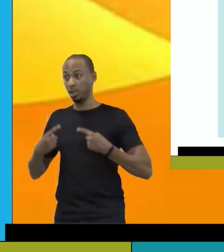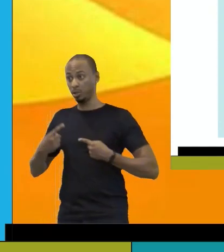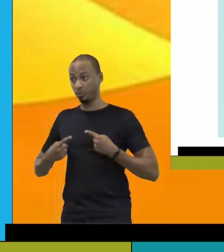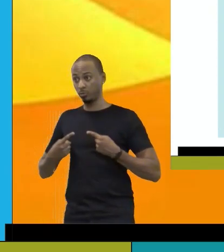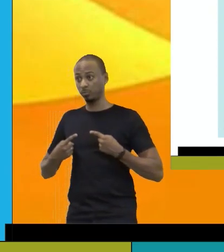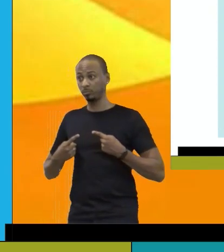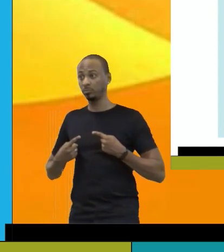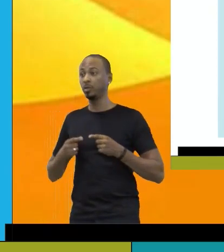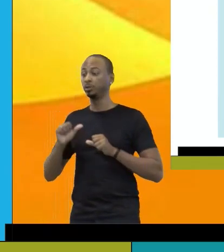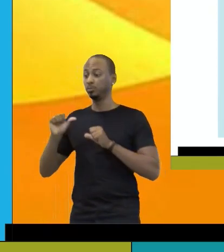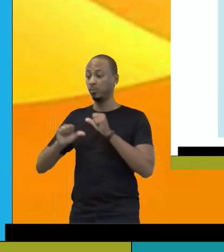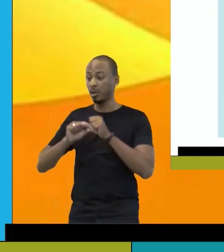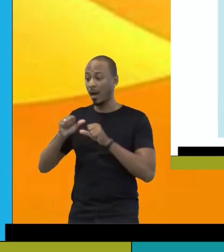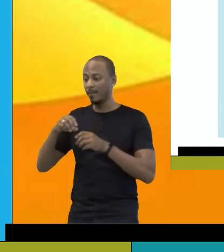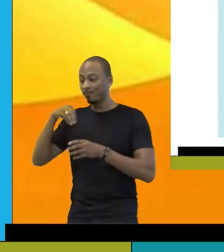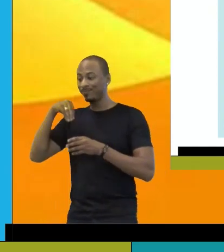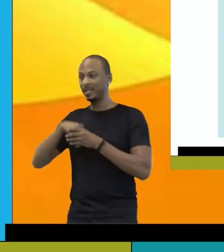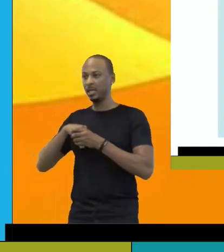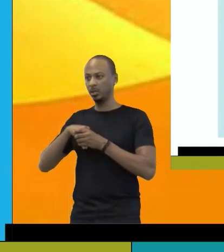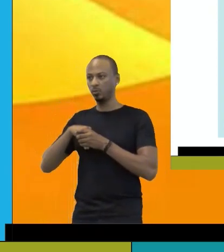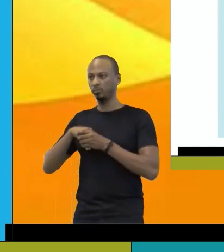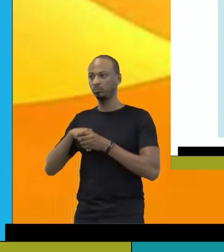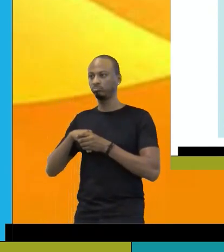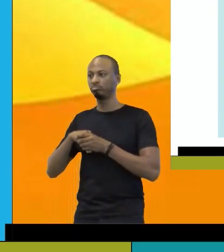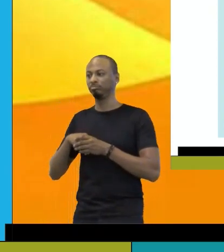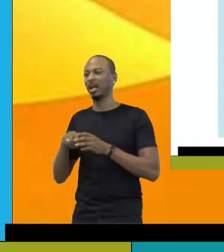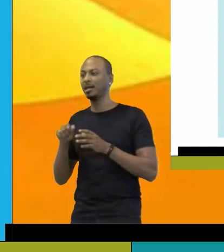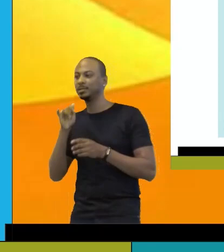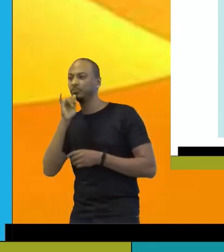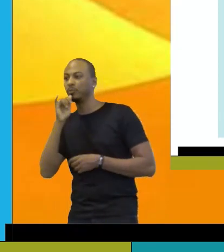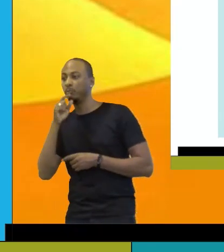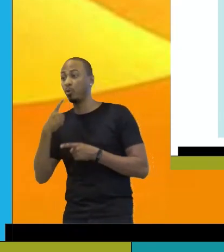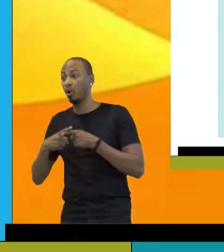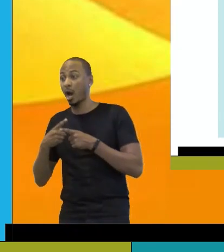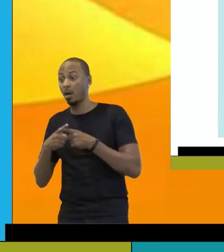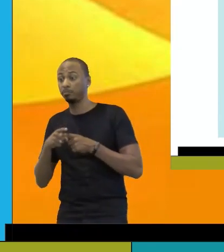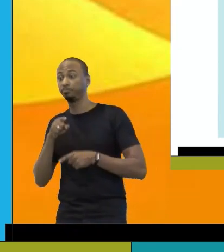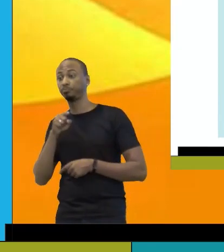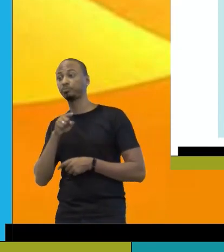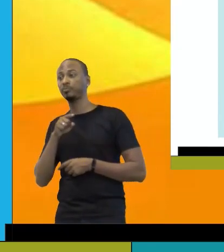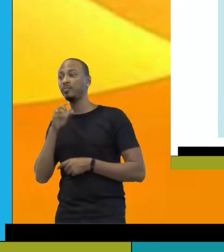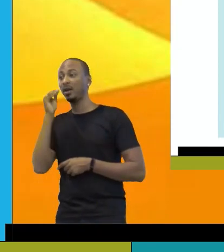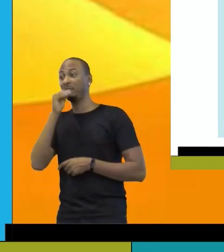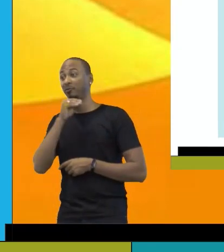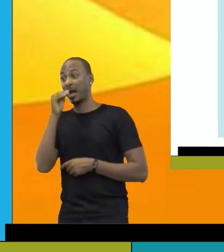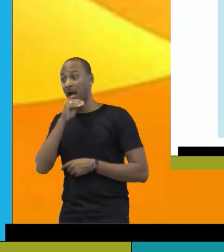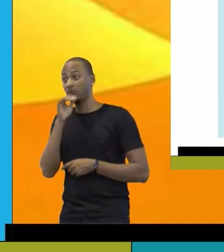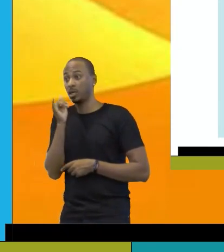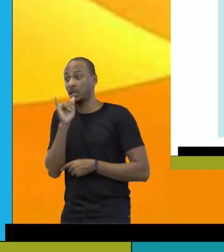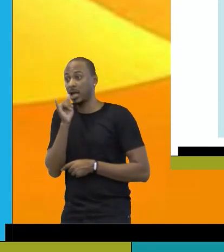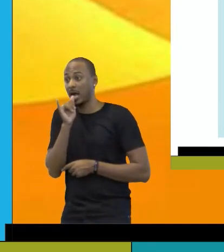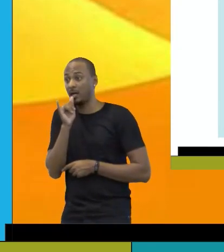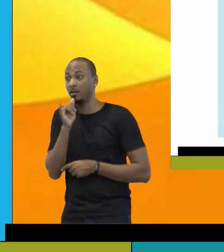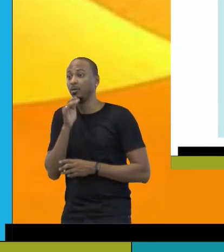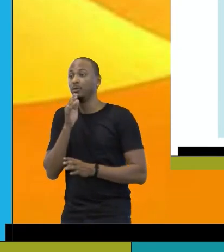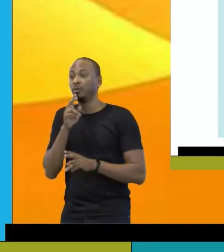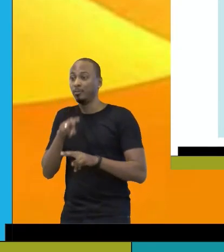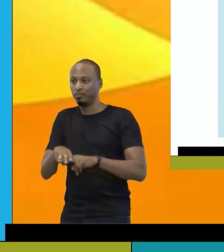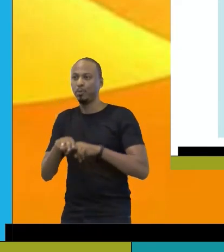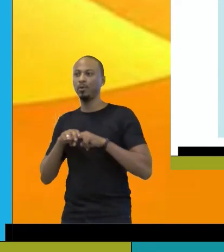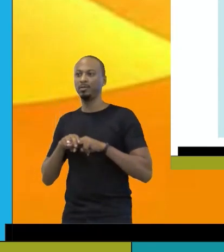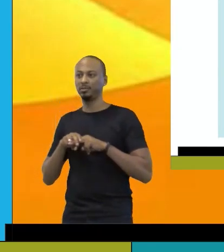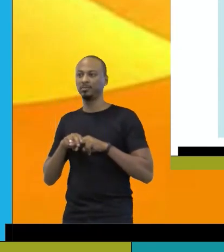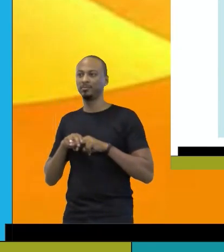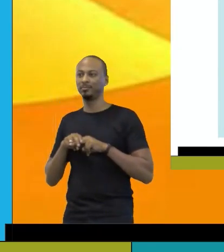essas disputas internas que tanto fragilizavam eles sofreriam várias outras invasões por parte